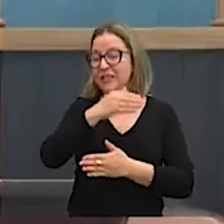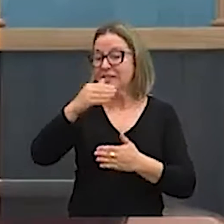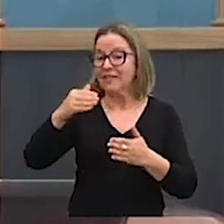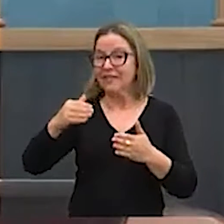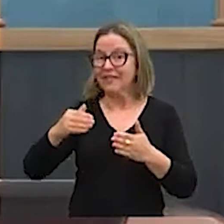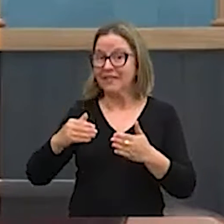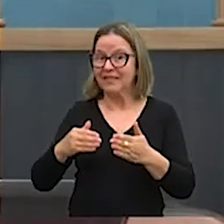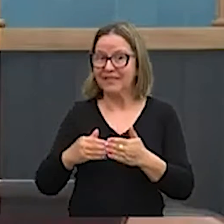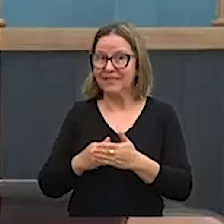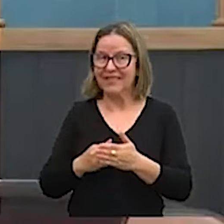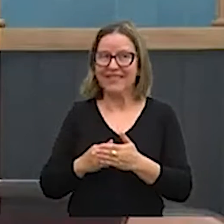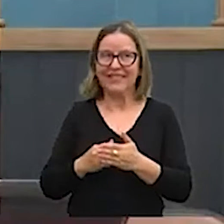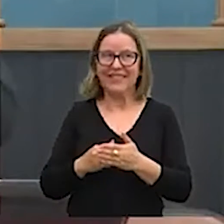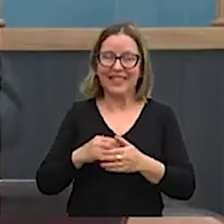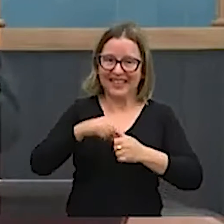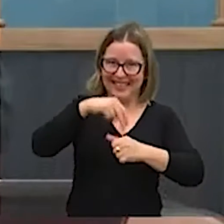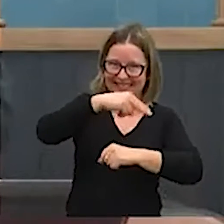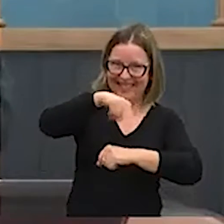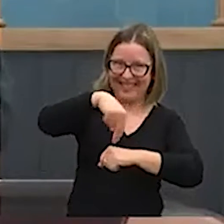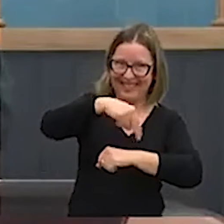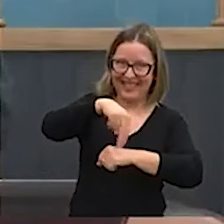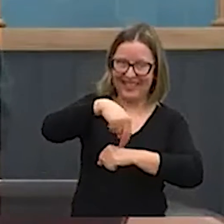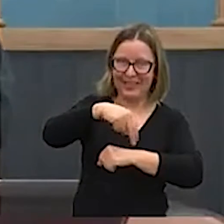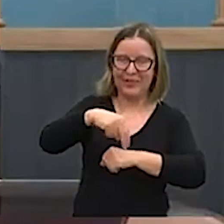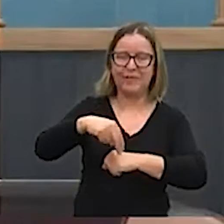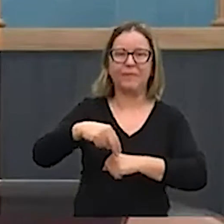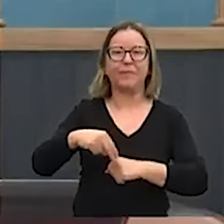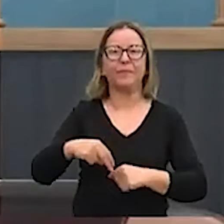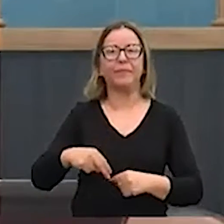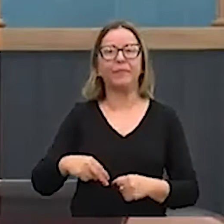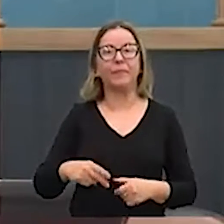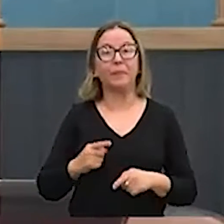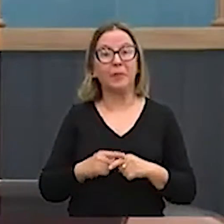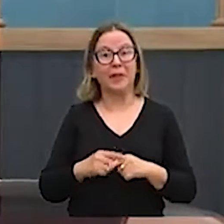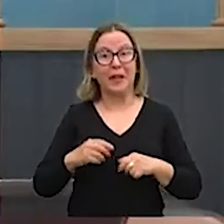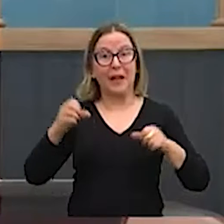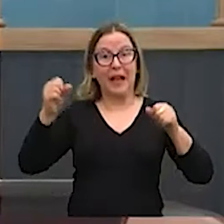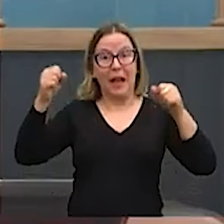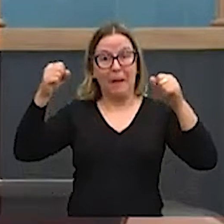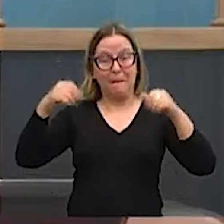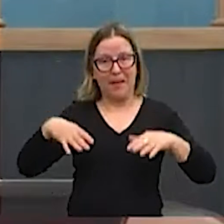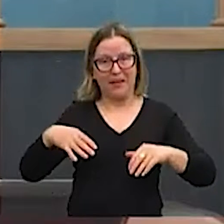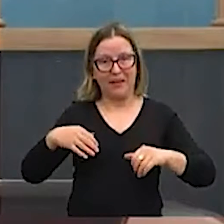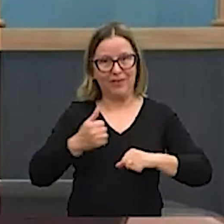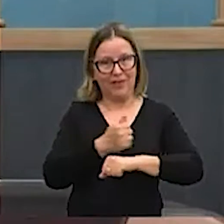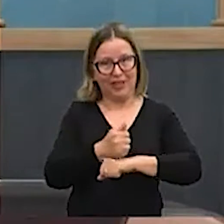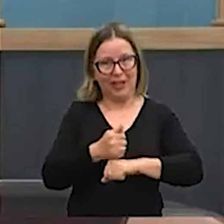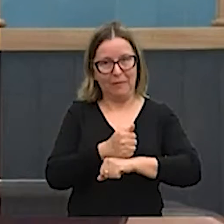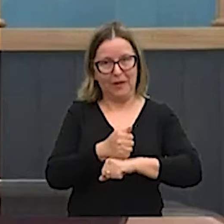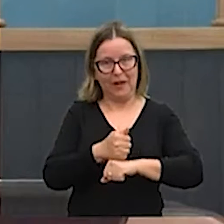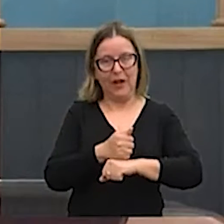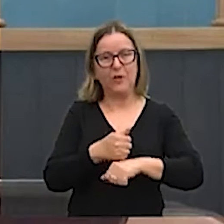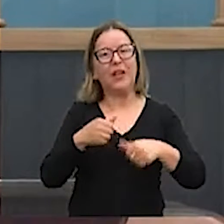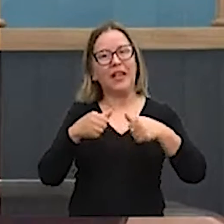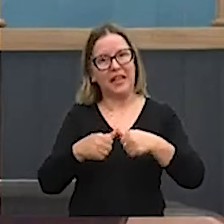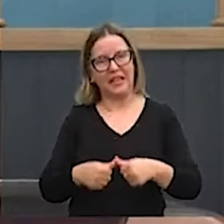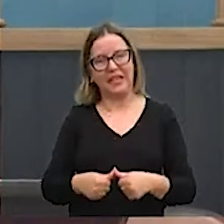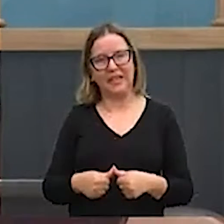todas as nações. Porque a bênção de Abraão foi esta: